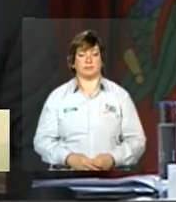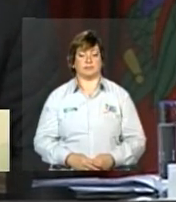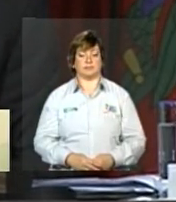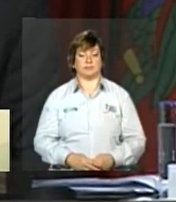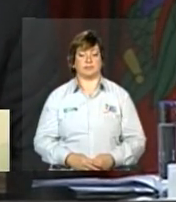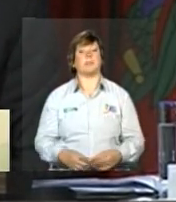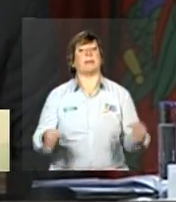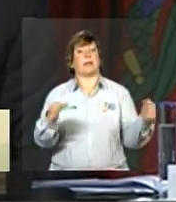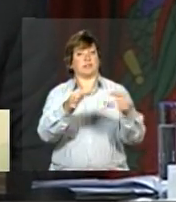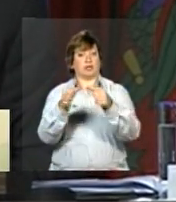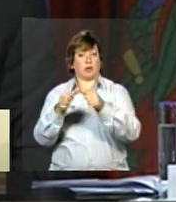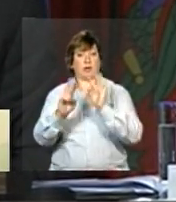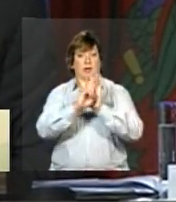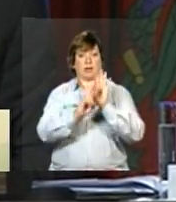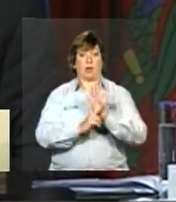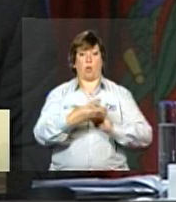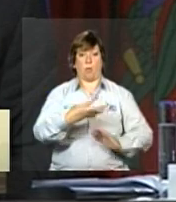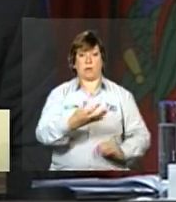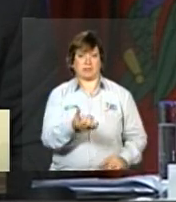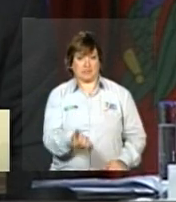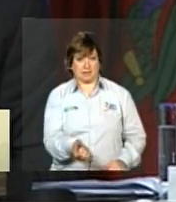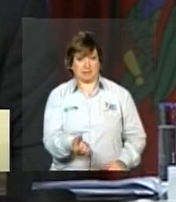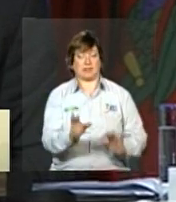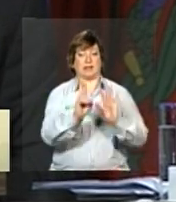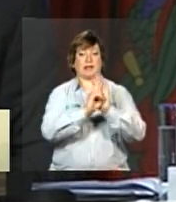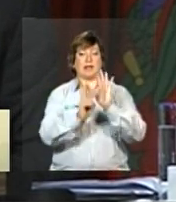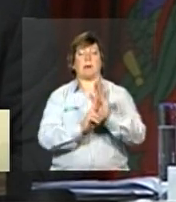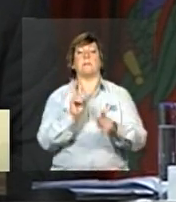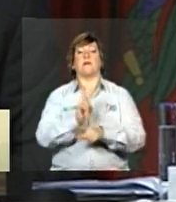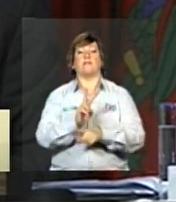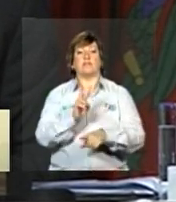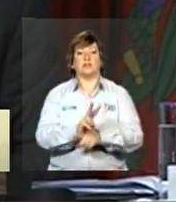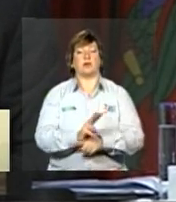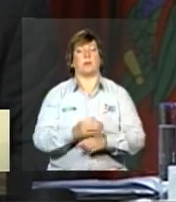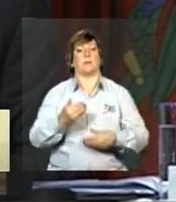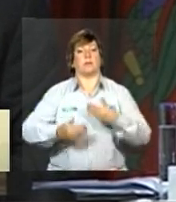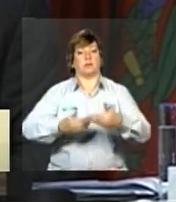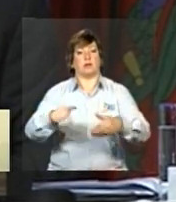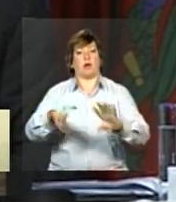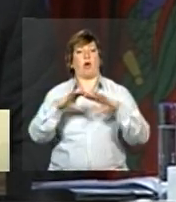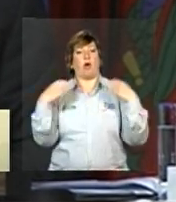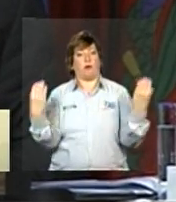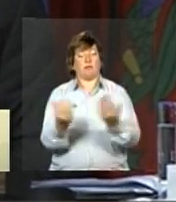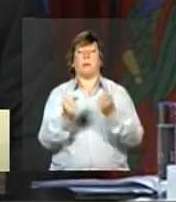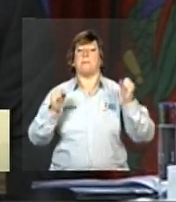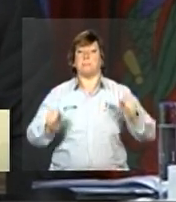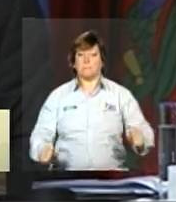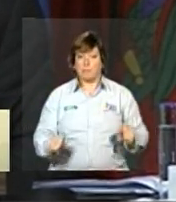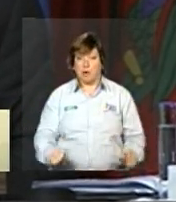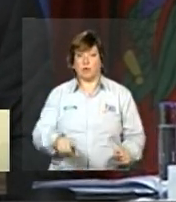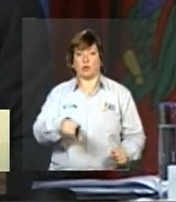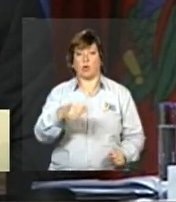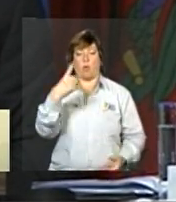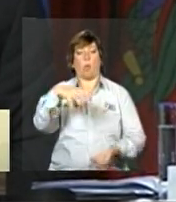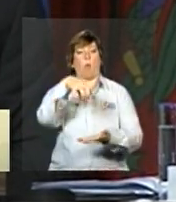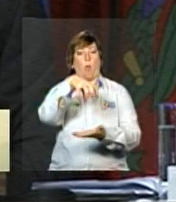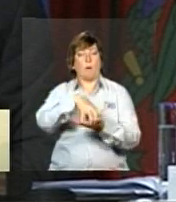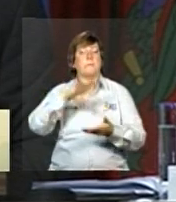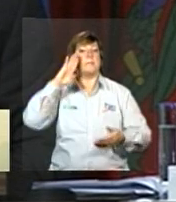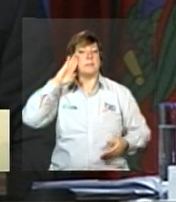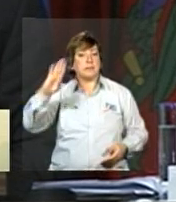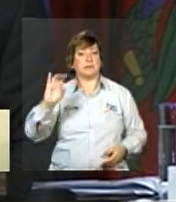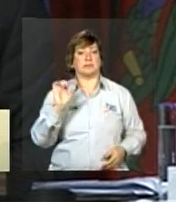De acordo com a regra 46 das regras provisórias de procedimento, a conferência pode estabelecer um comitê principal